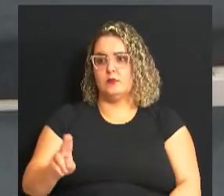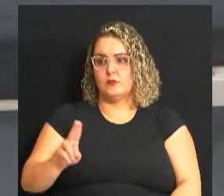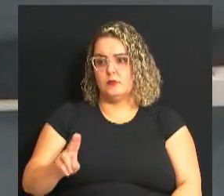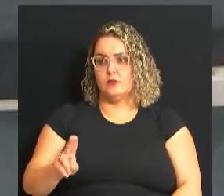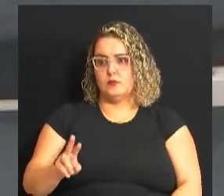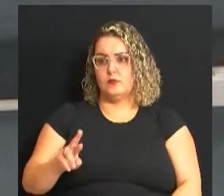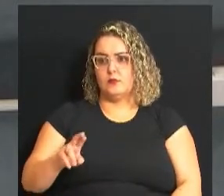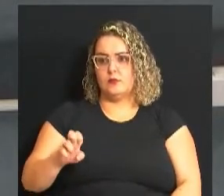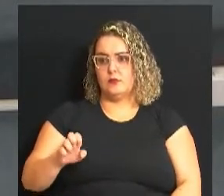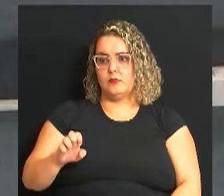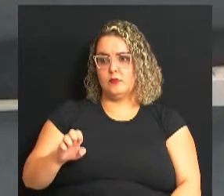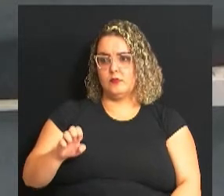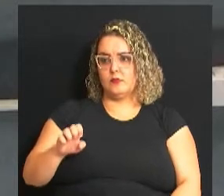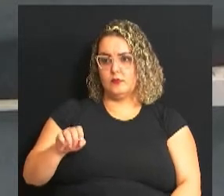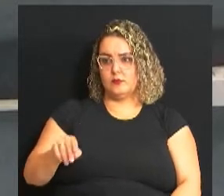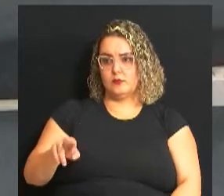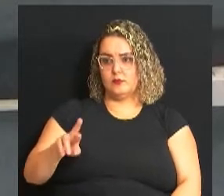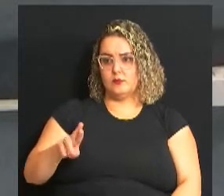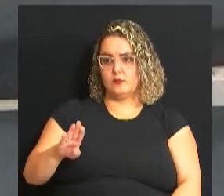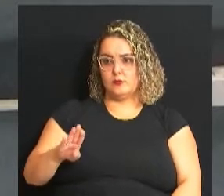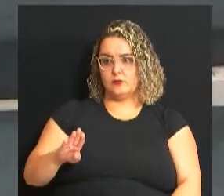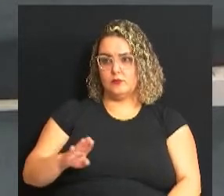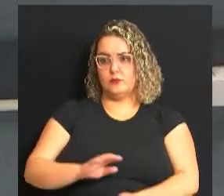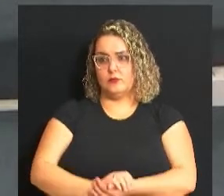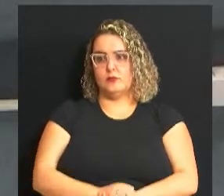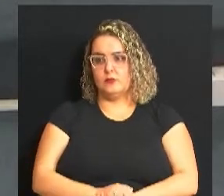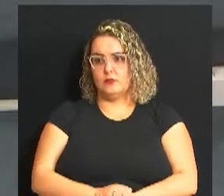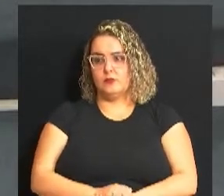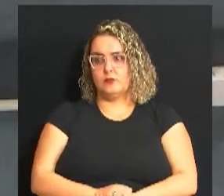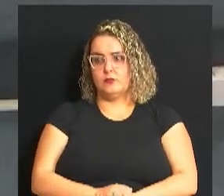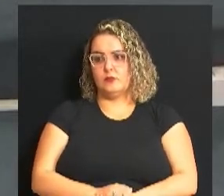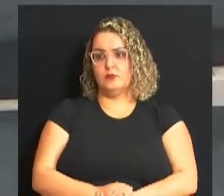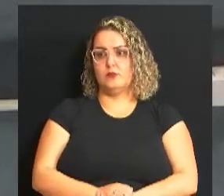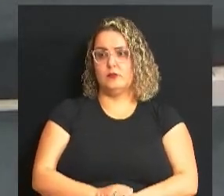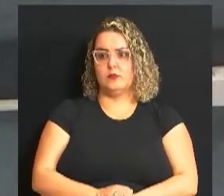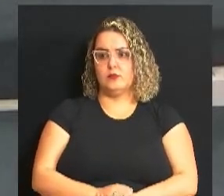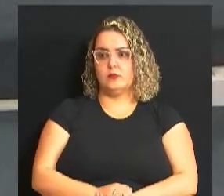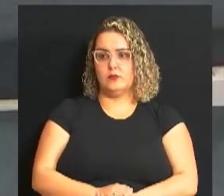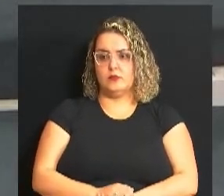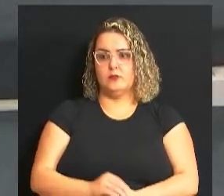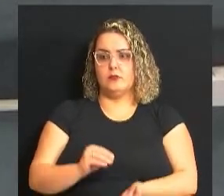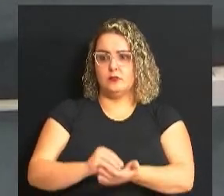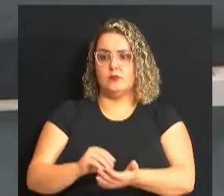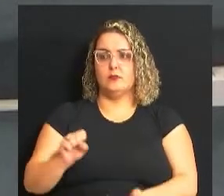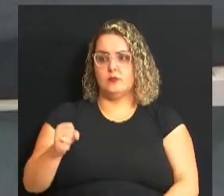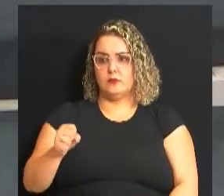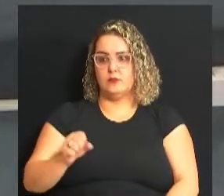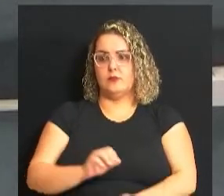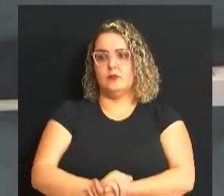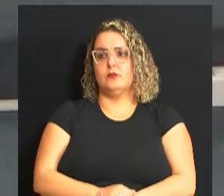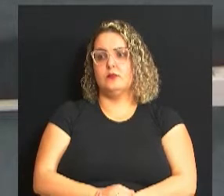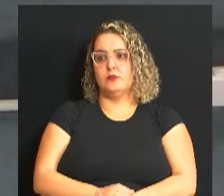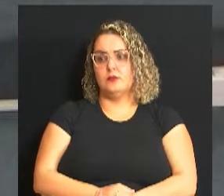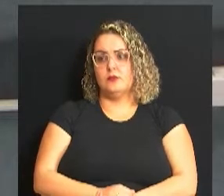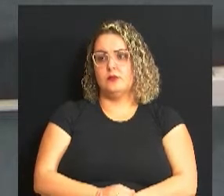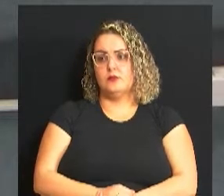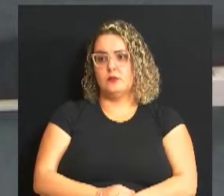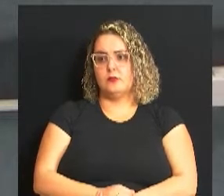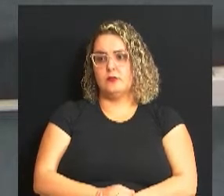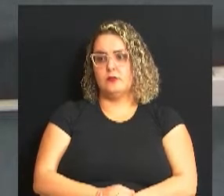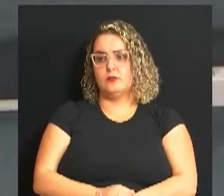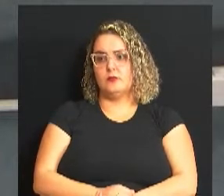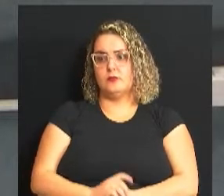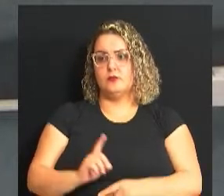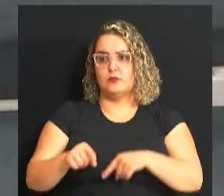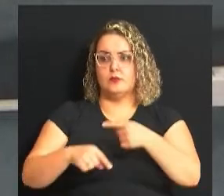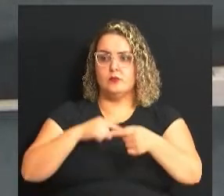REURB. Faltou um S aqui, doutor, porque a lei só trata de REURBS. Deixa eu ver quais são minhas outras